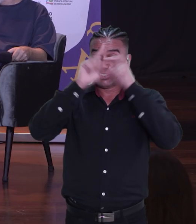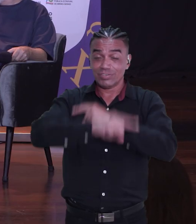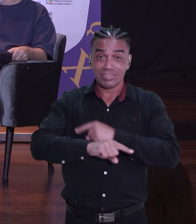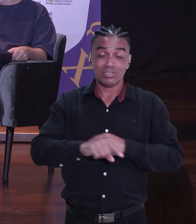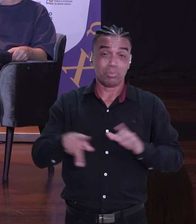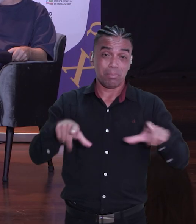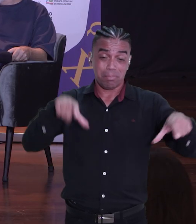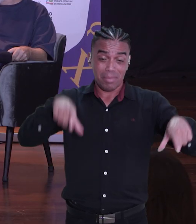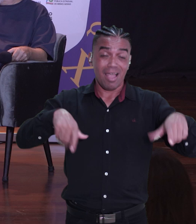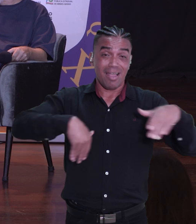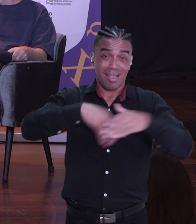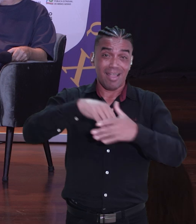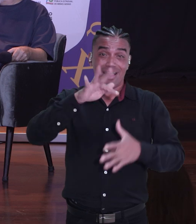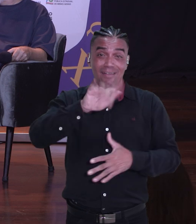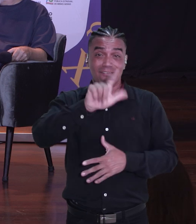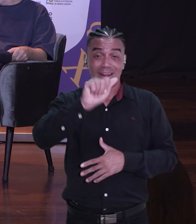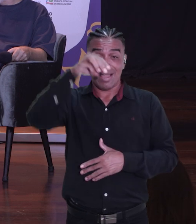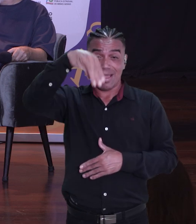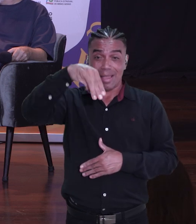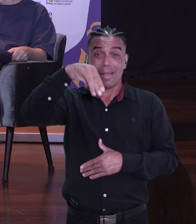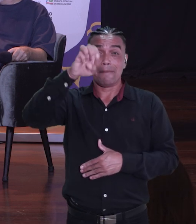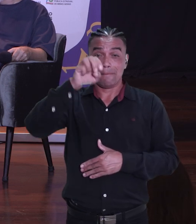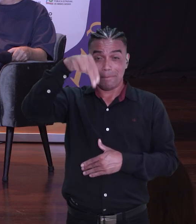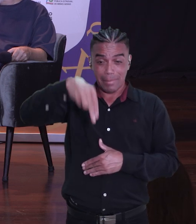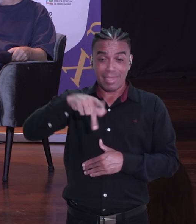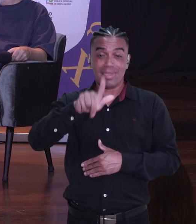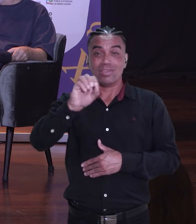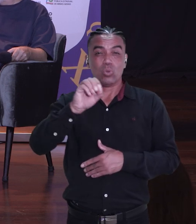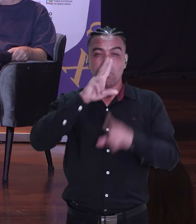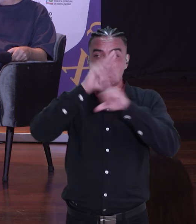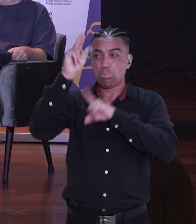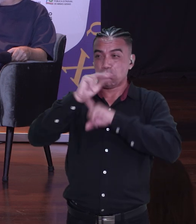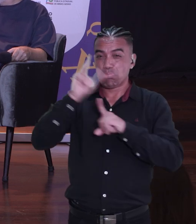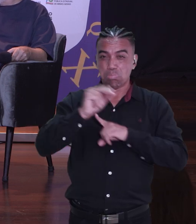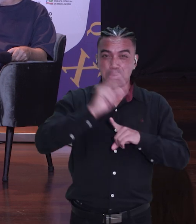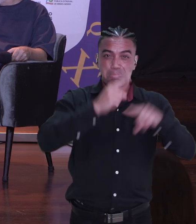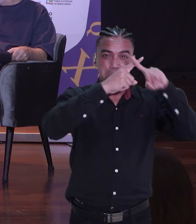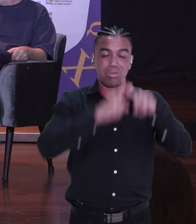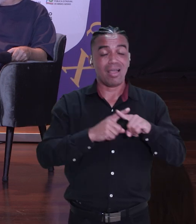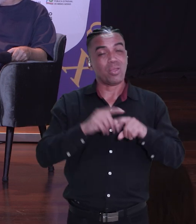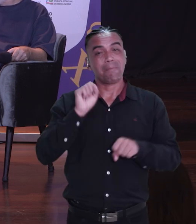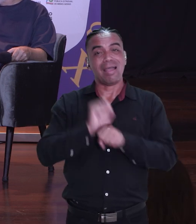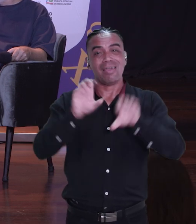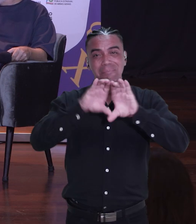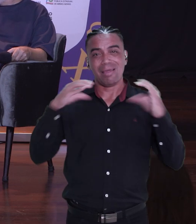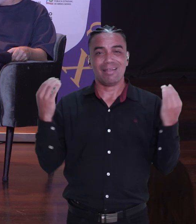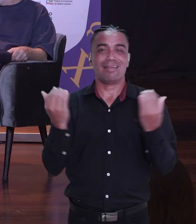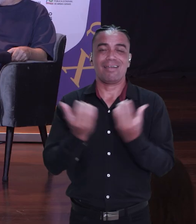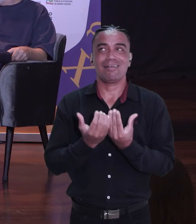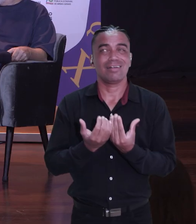mim, né? Porque, embora o Flamengo esteja numa fase muito boa de vários anos para cá, né, ganhando tudo, eu parei